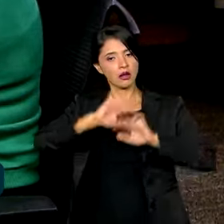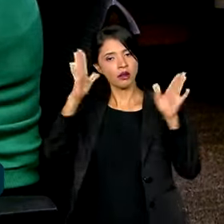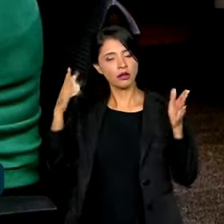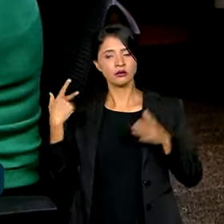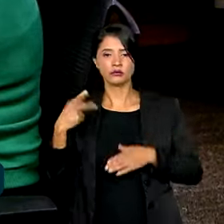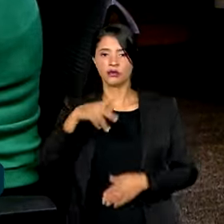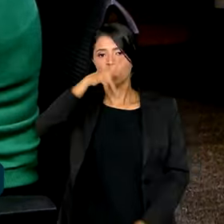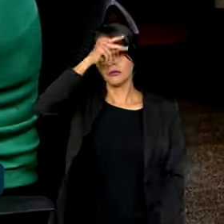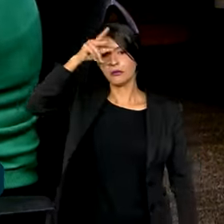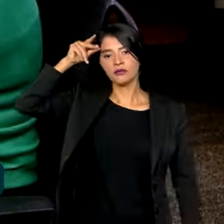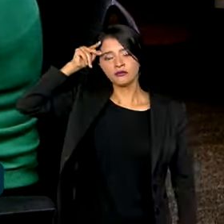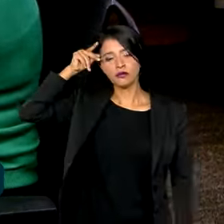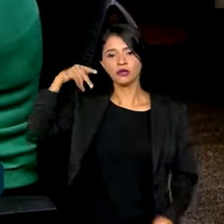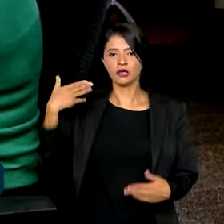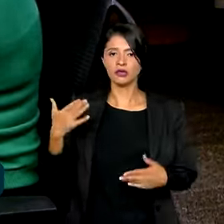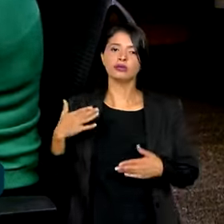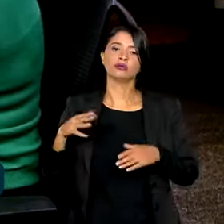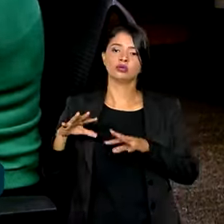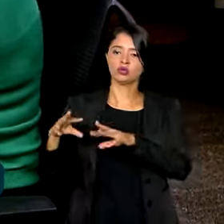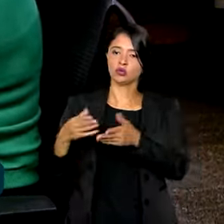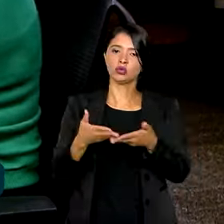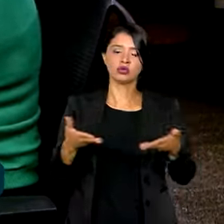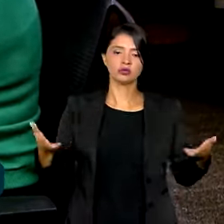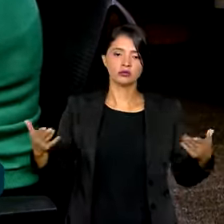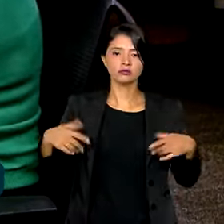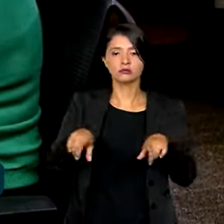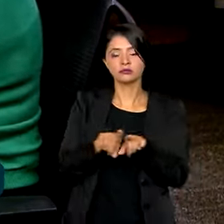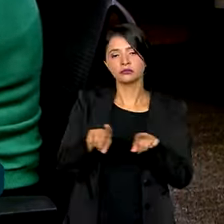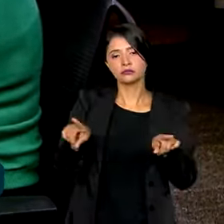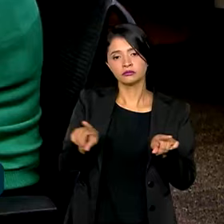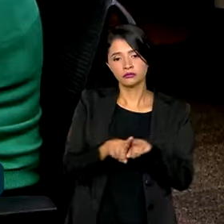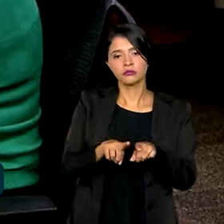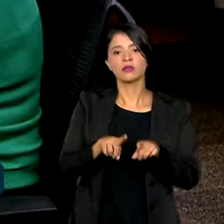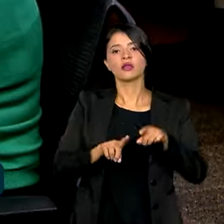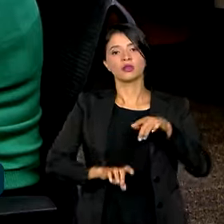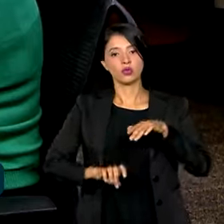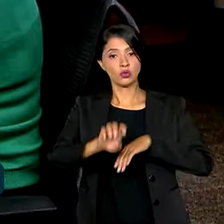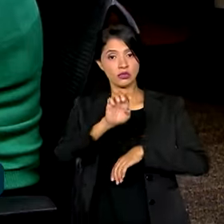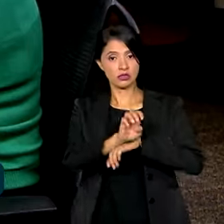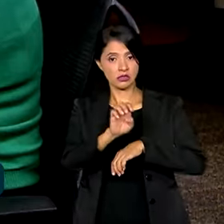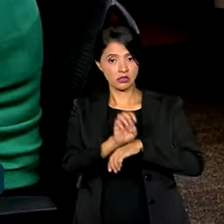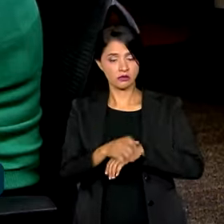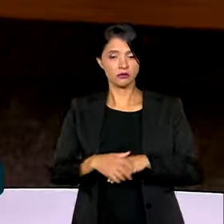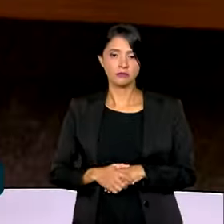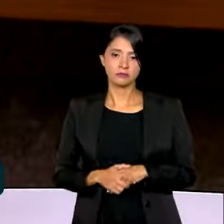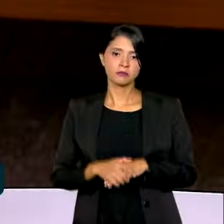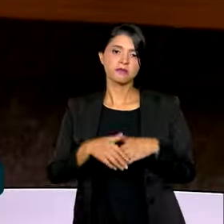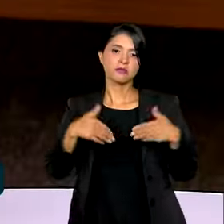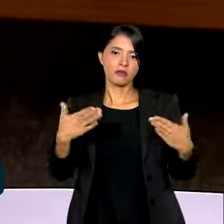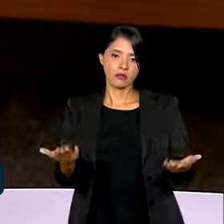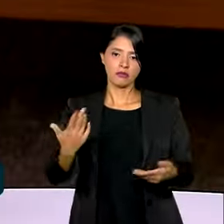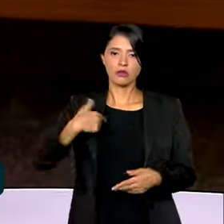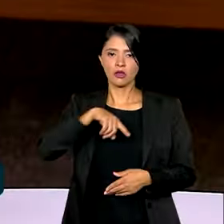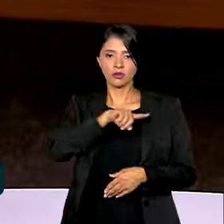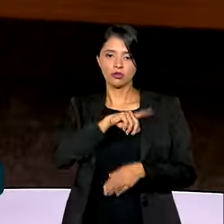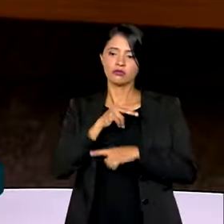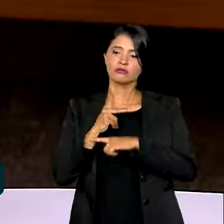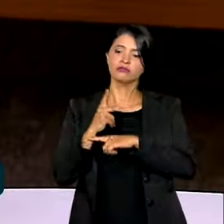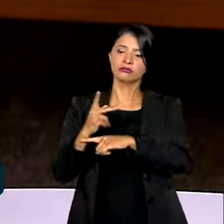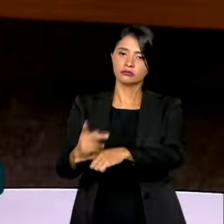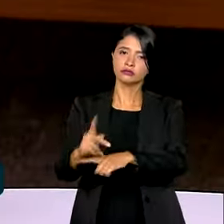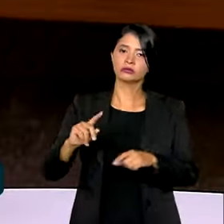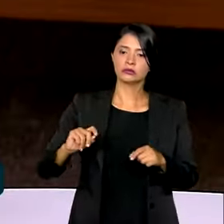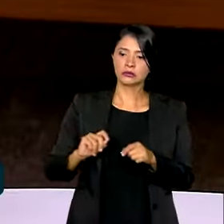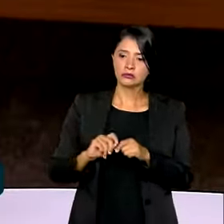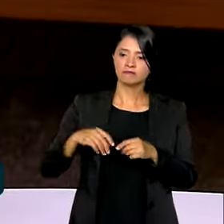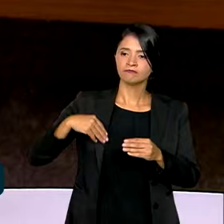dos prefeitos, né? Das prefeitas e também dos estados. É dessa forma que a gente está, então, buscando fazer